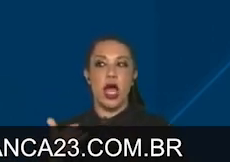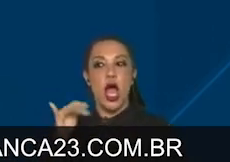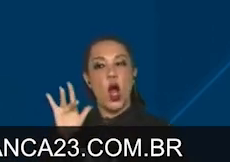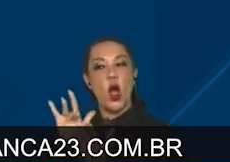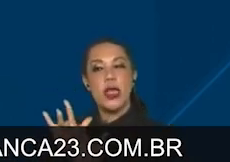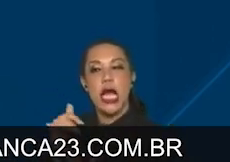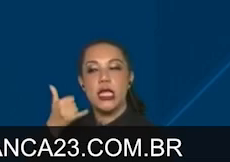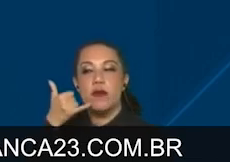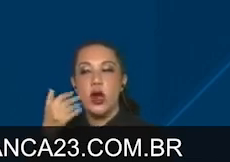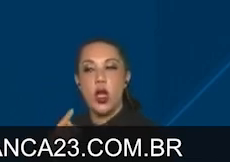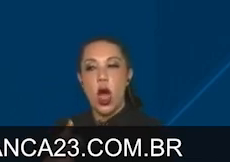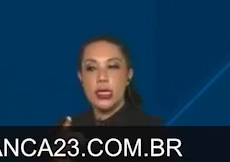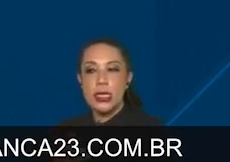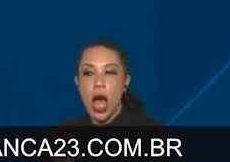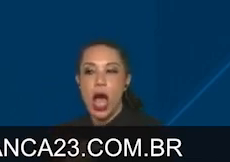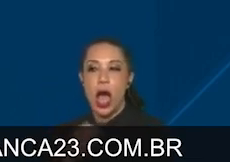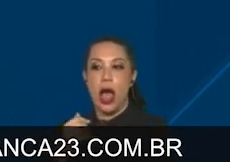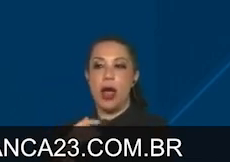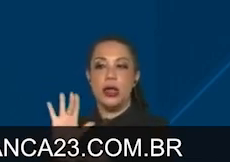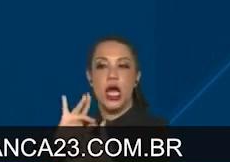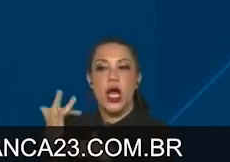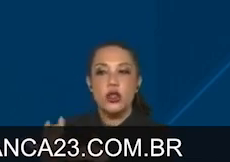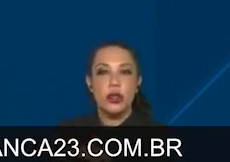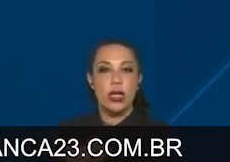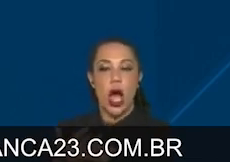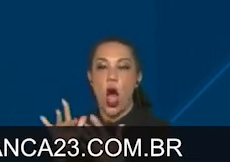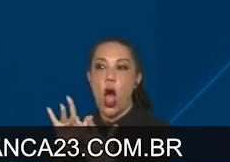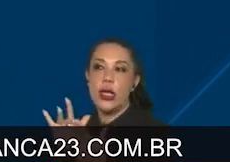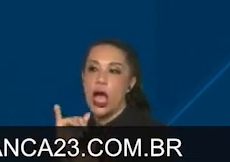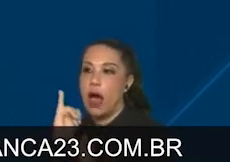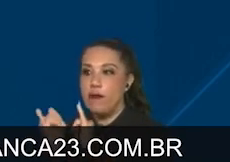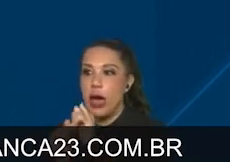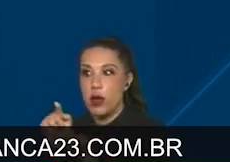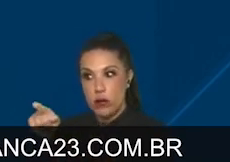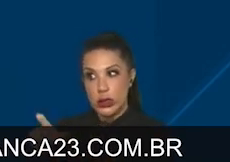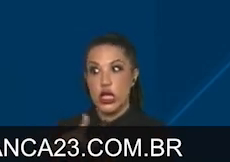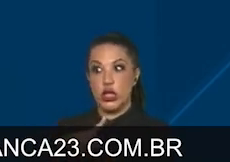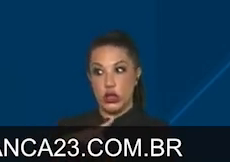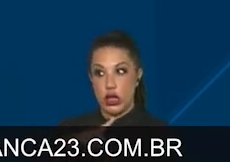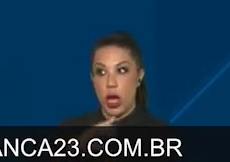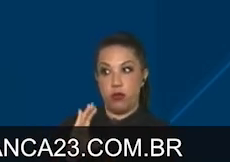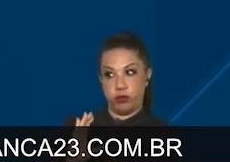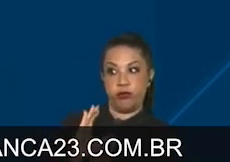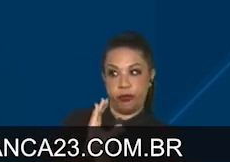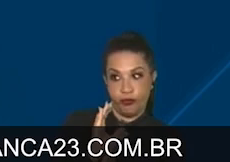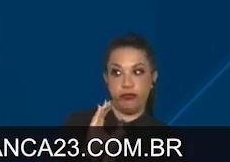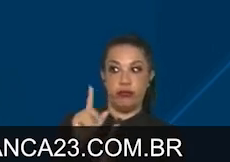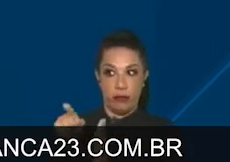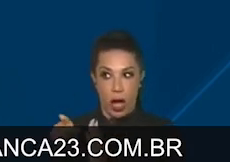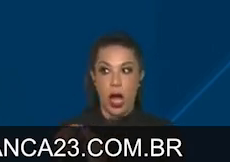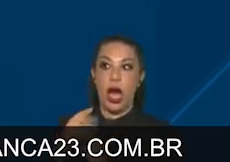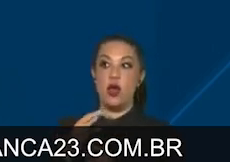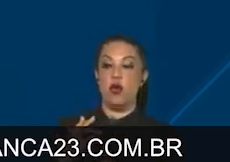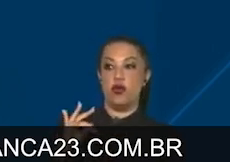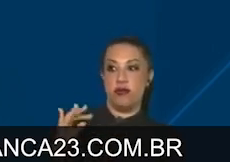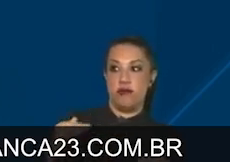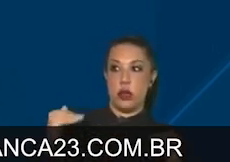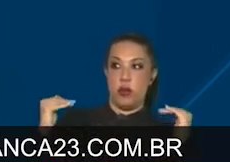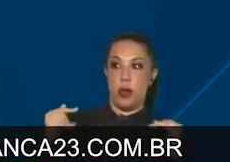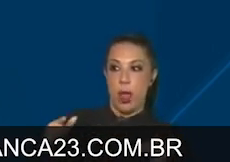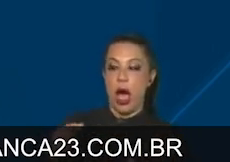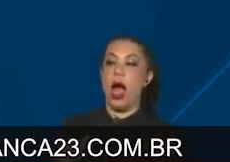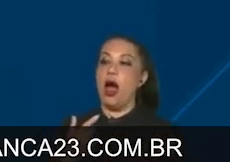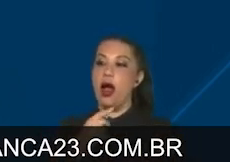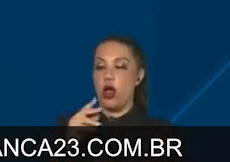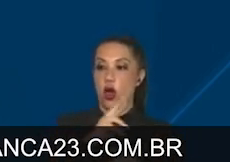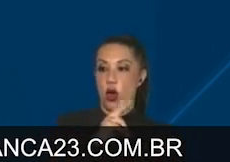por WhatsApp, por redes sociais em geral. Dizem que a pessoa tem um crédito de precatório junto ao tribunal. Usam o nome